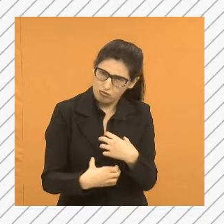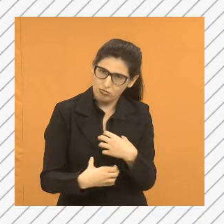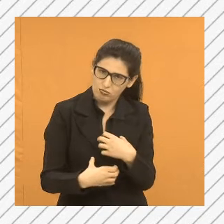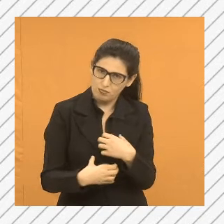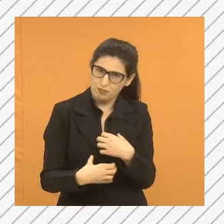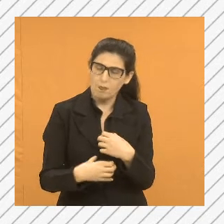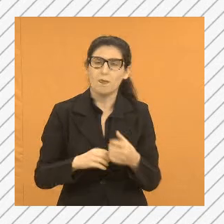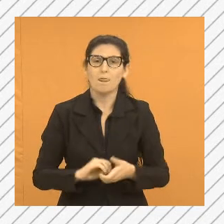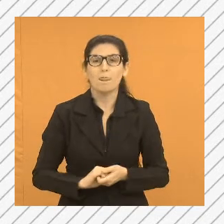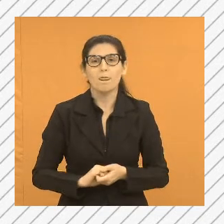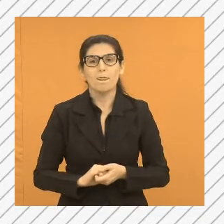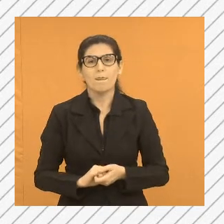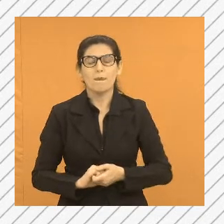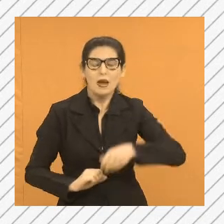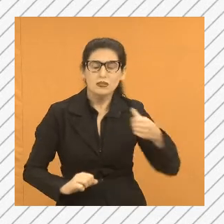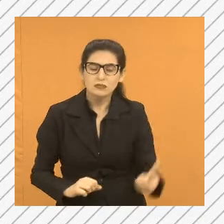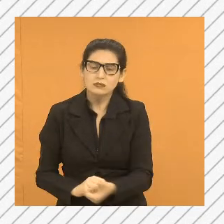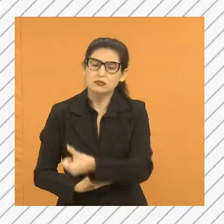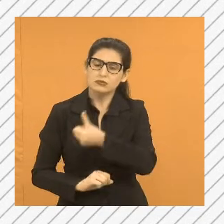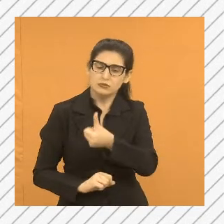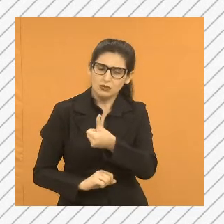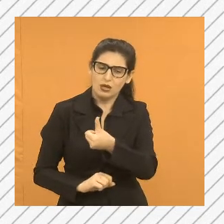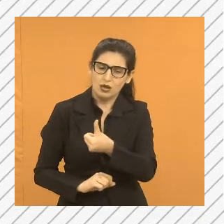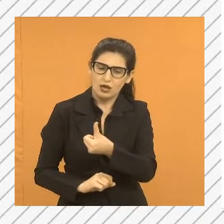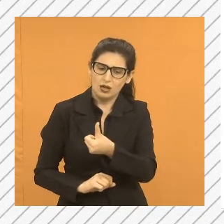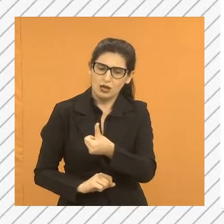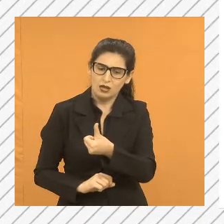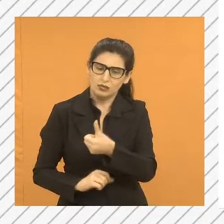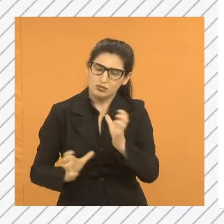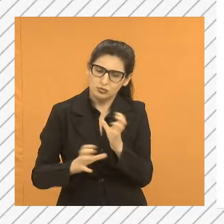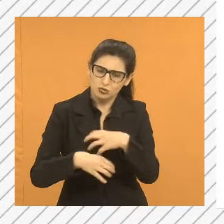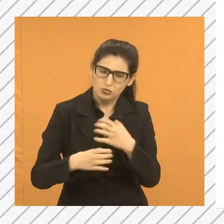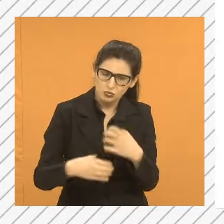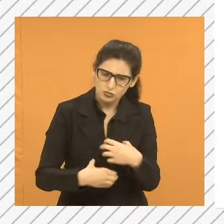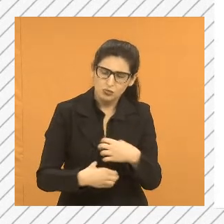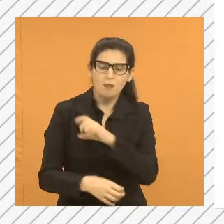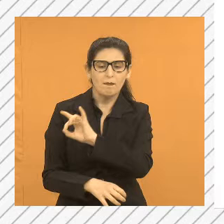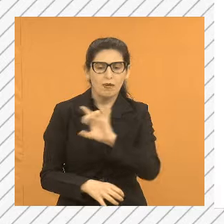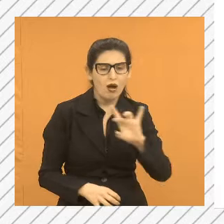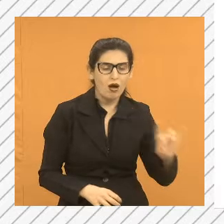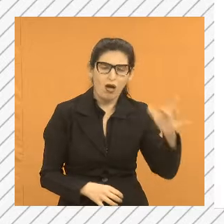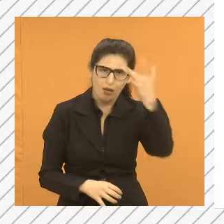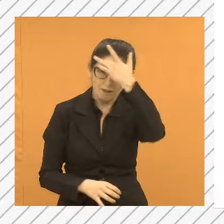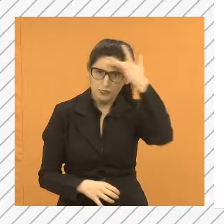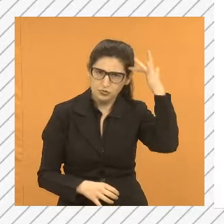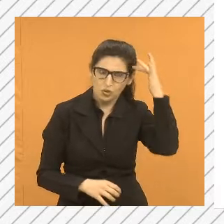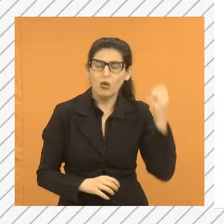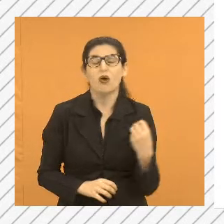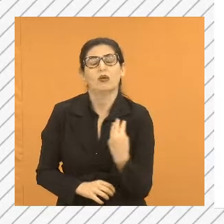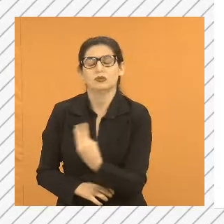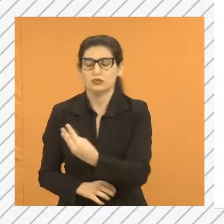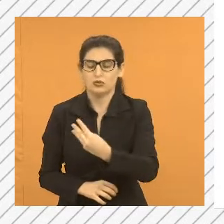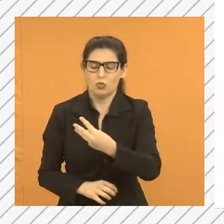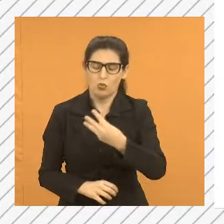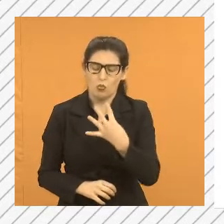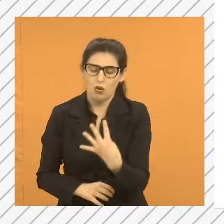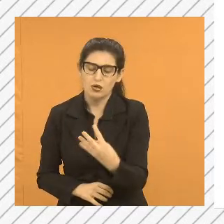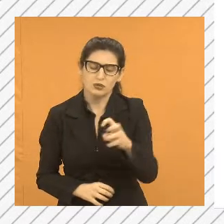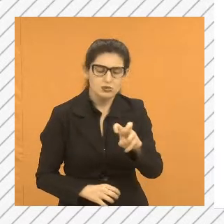média de 6 consultas médicas no quadrimestre para cada paciente, 345